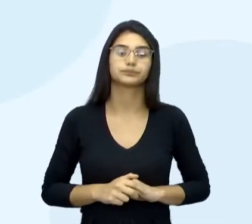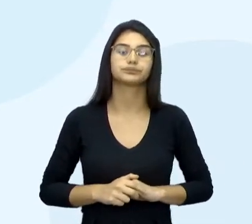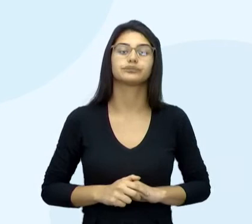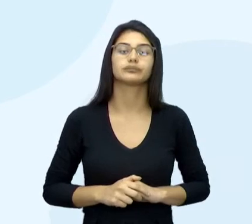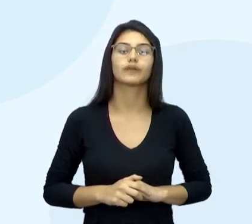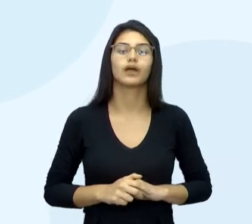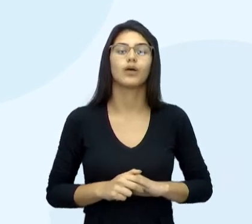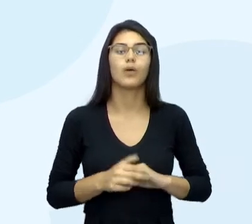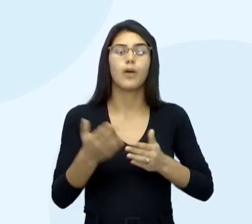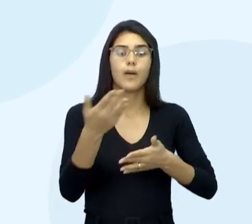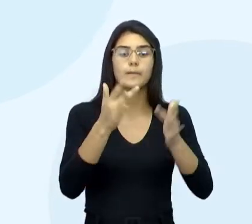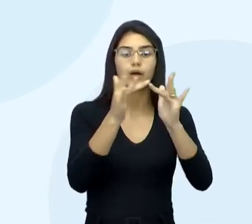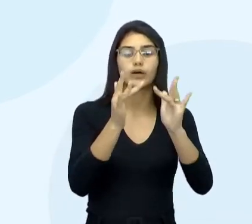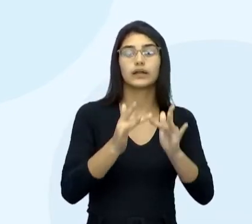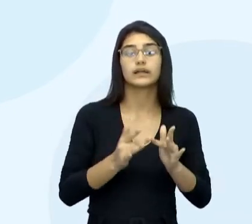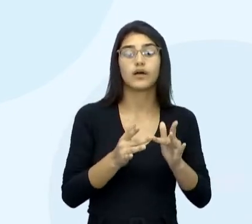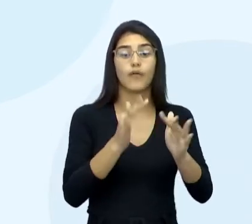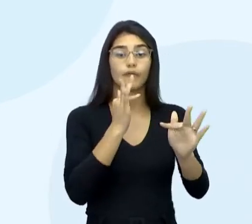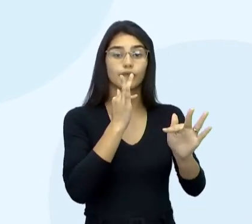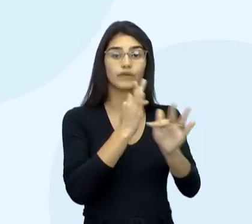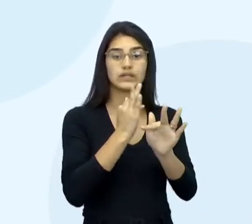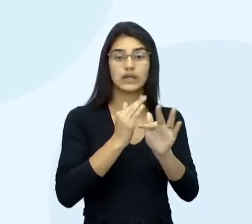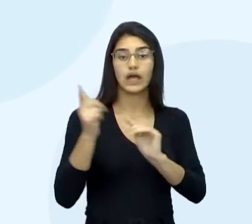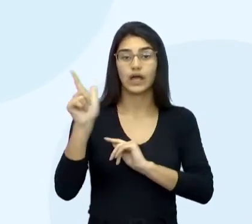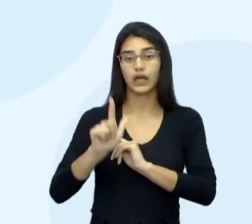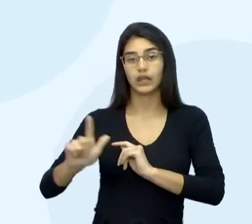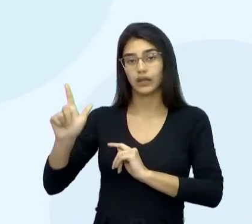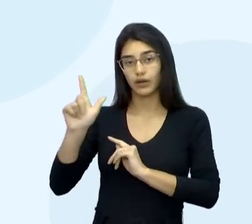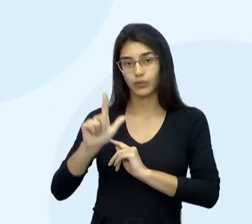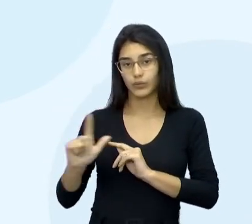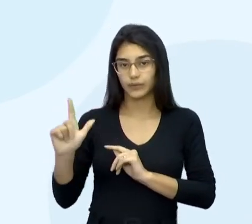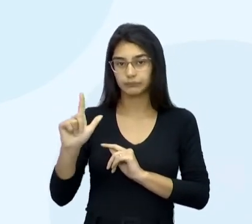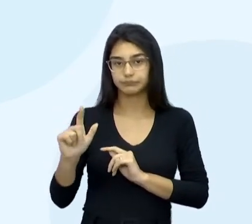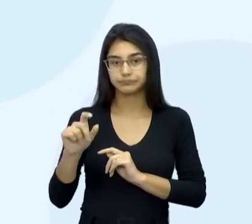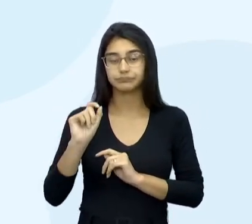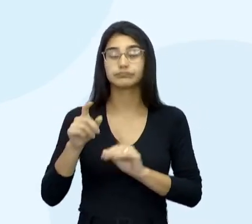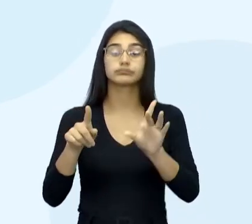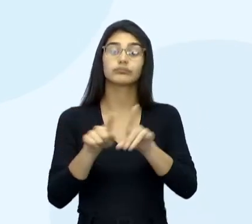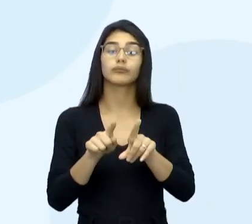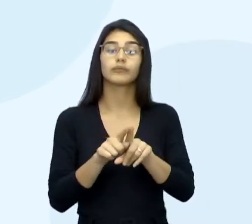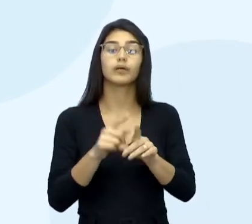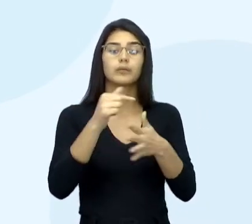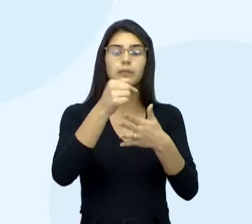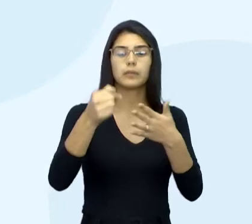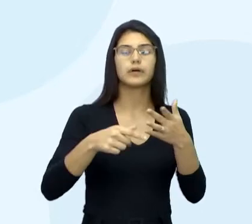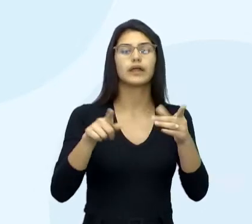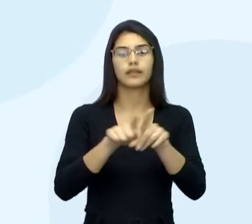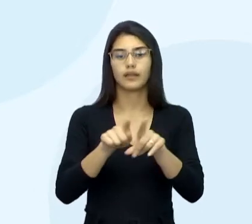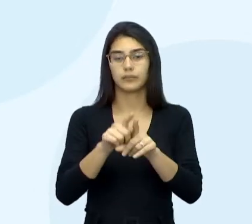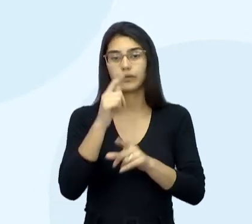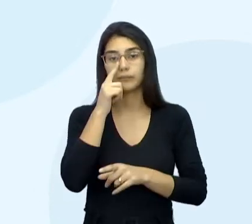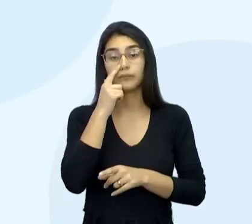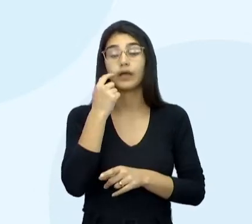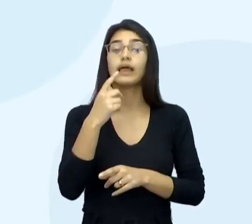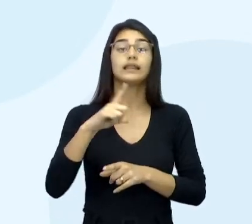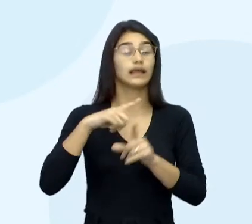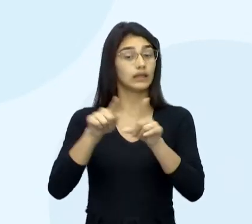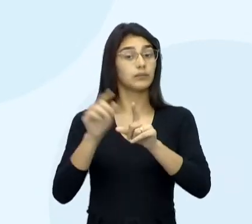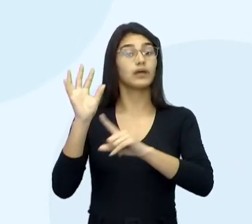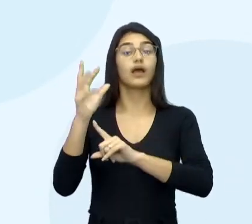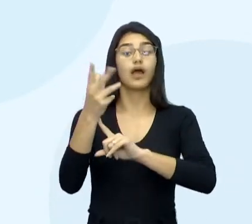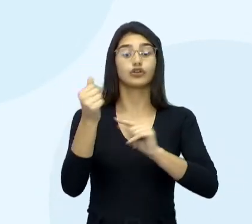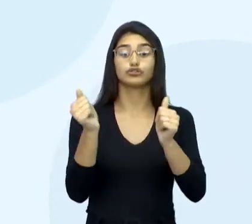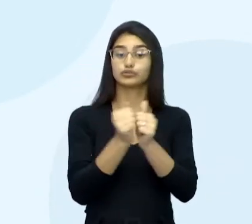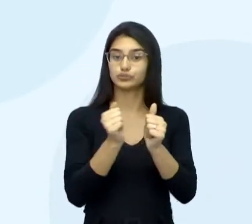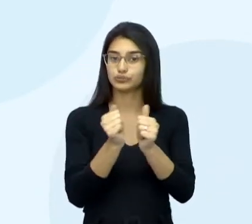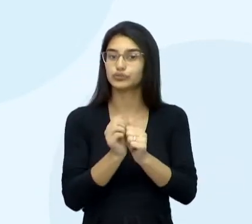uma interface aí entre física e literatura e, quem sabe, mais algumas outras coisas. Tem até arte hoje aqui no meio, a conversa